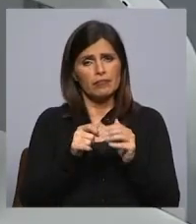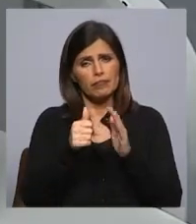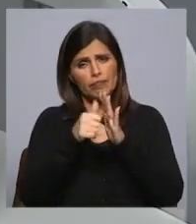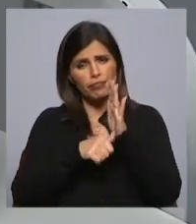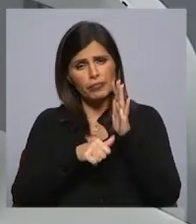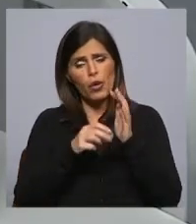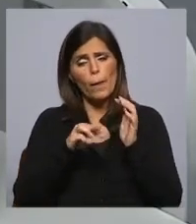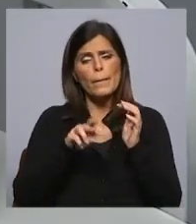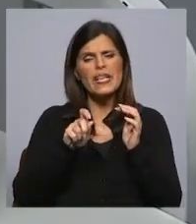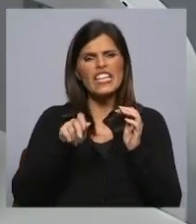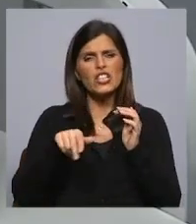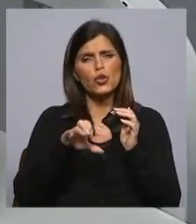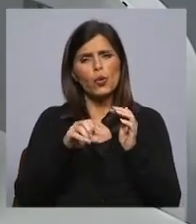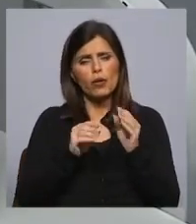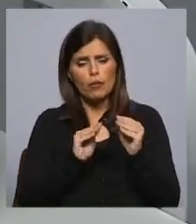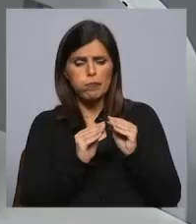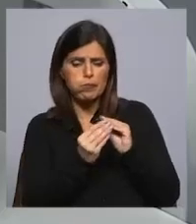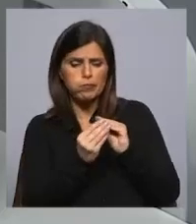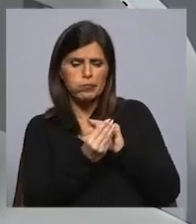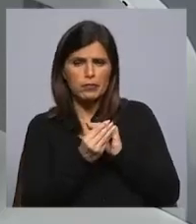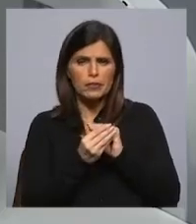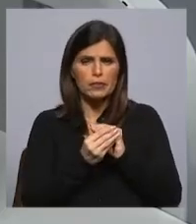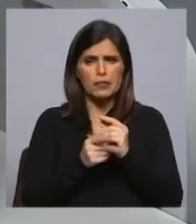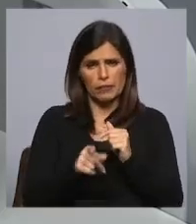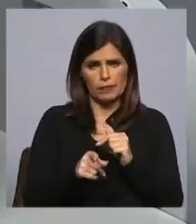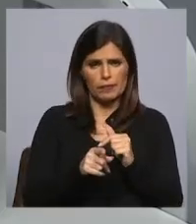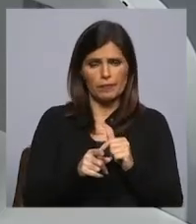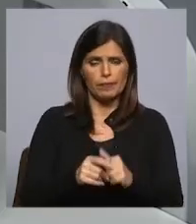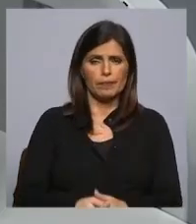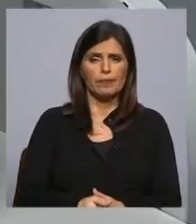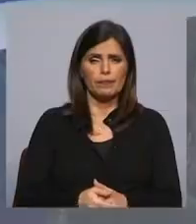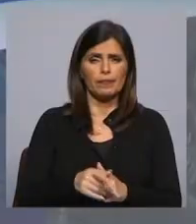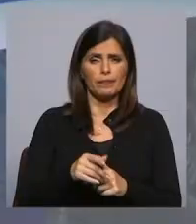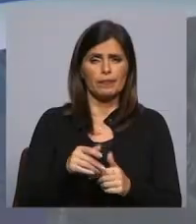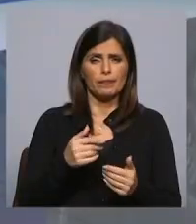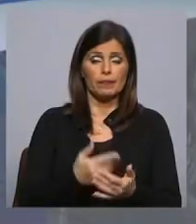o menisco e fixá-lo no sítio, poupando o menisco e promovendo...